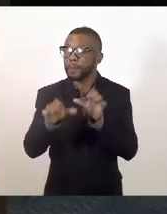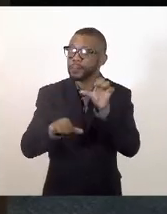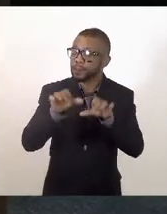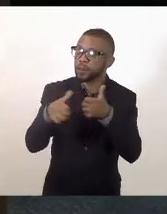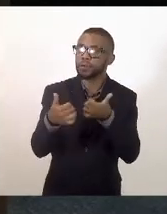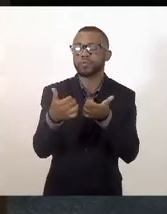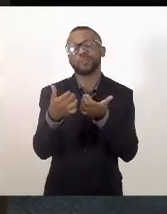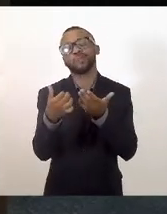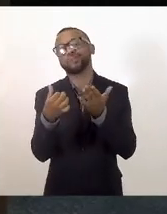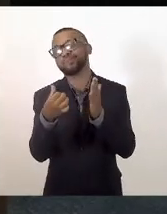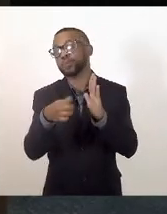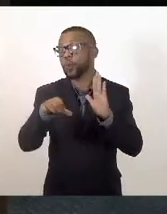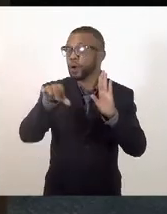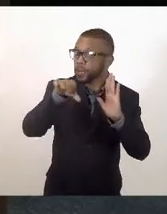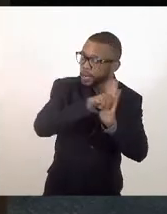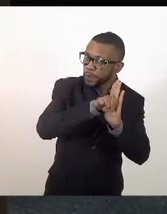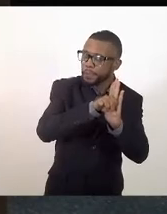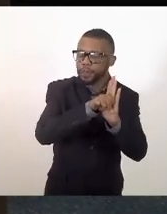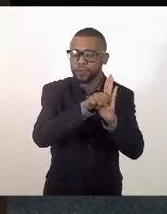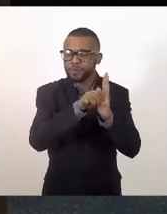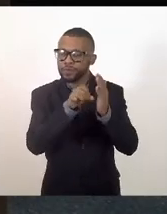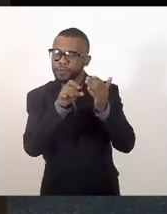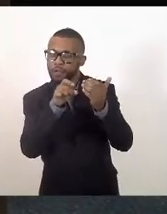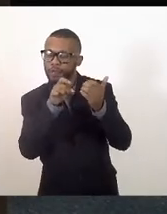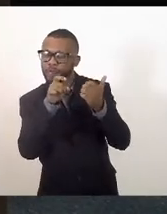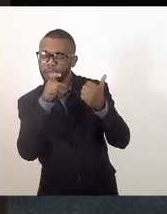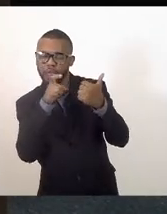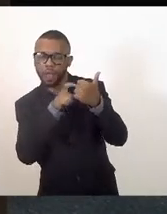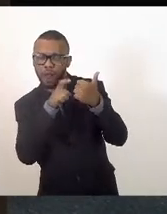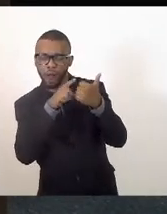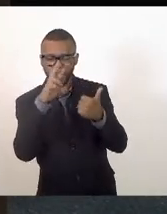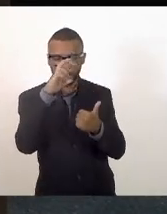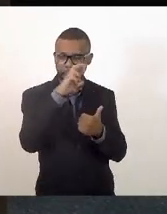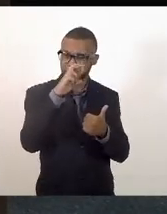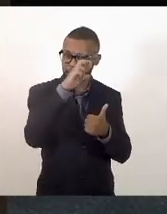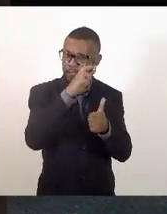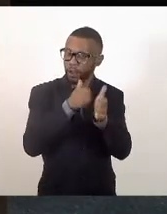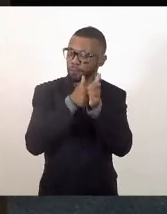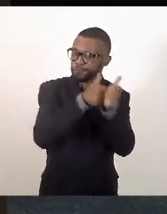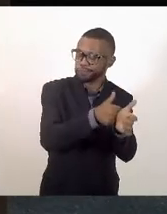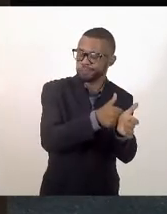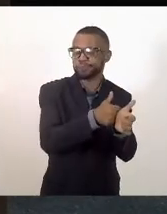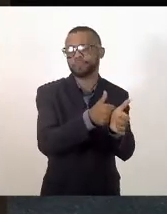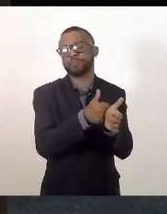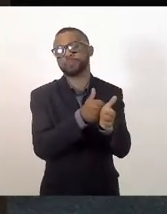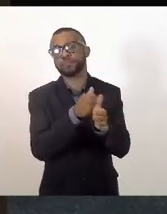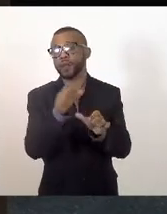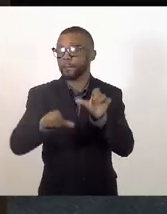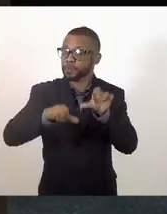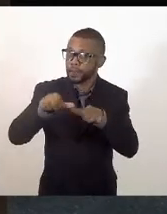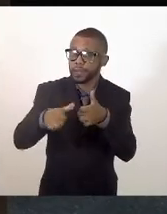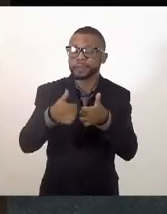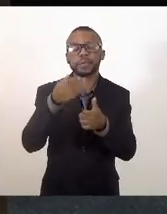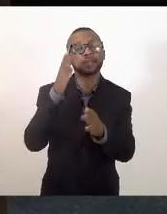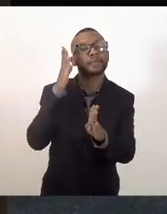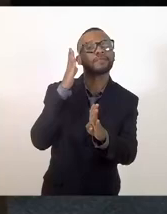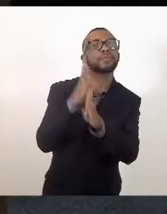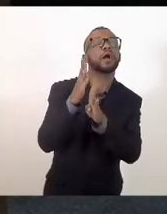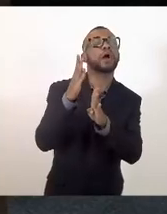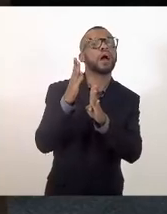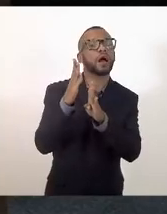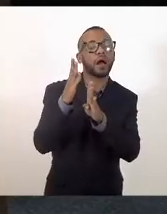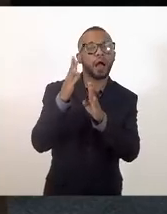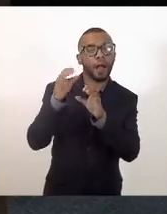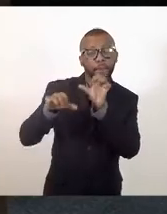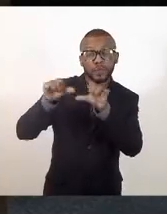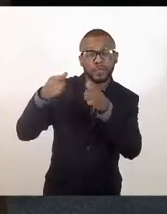de perseguição, uma importante mudança que é identificar a violência psicológica e transformá-la